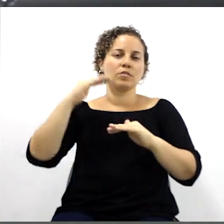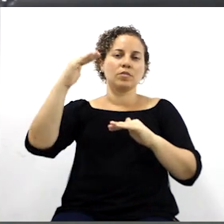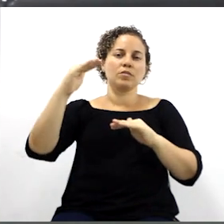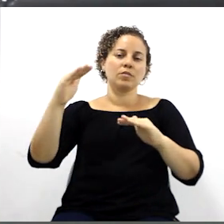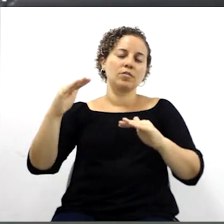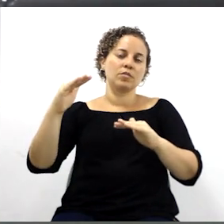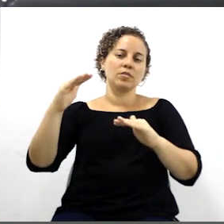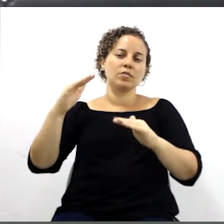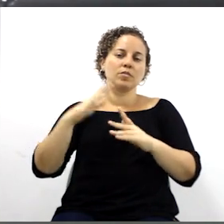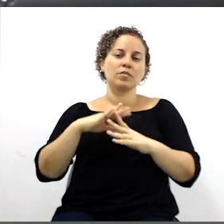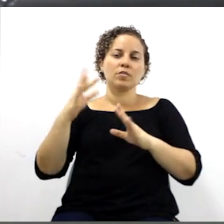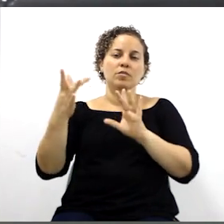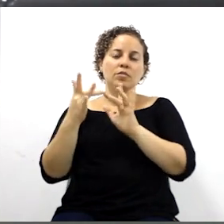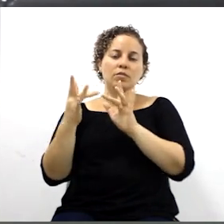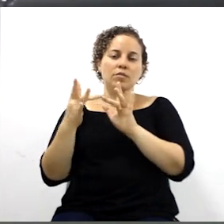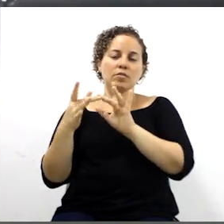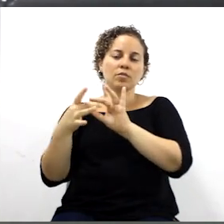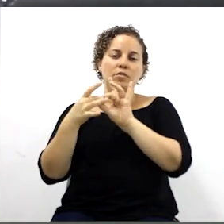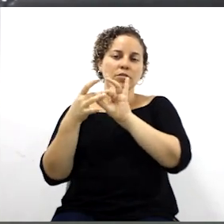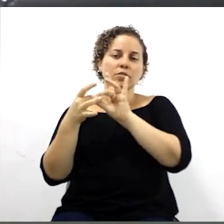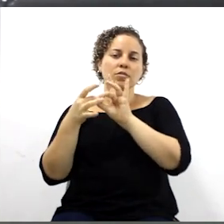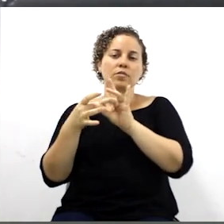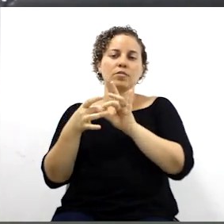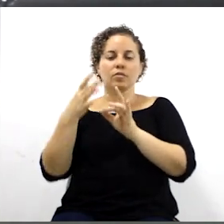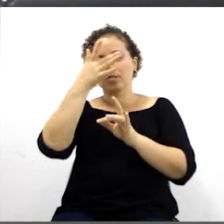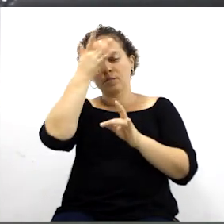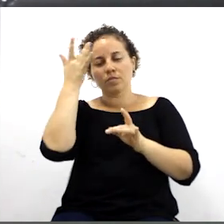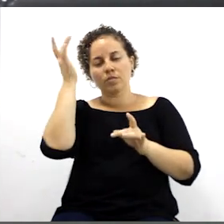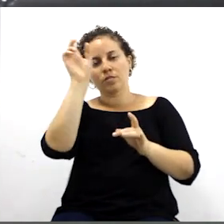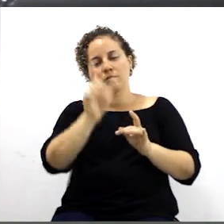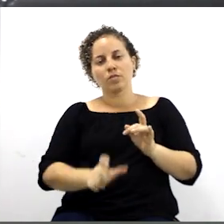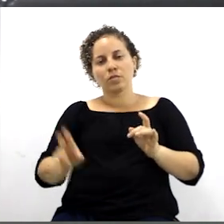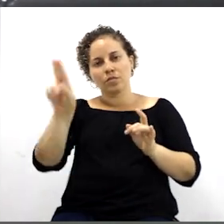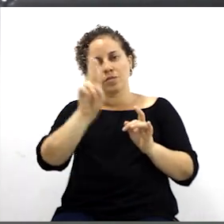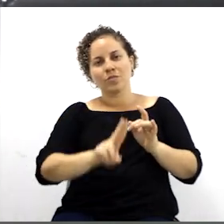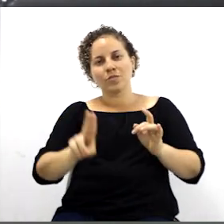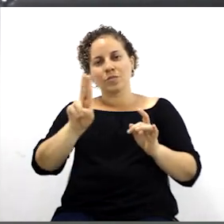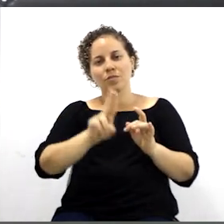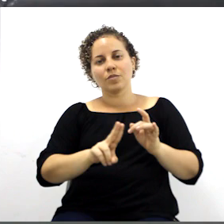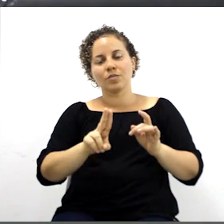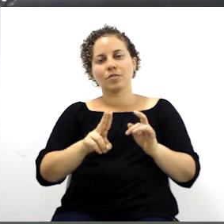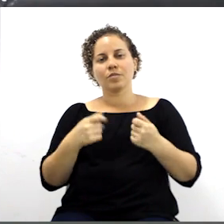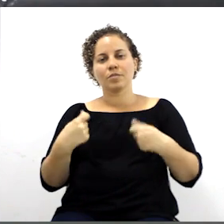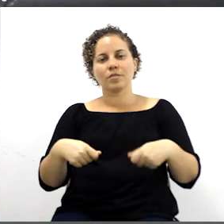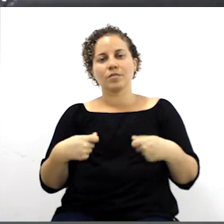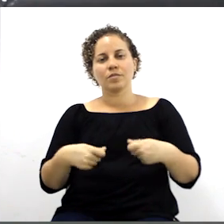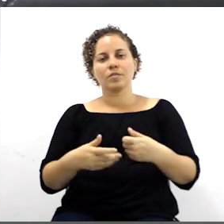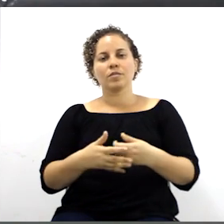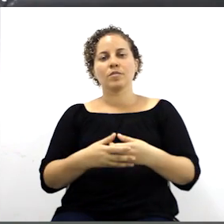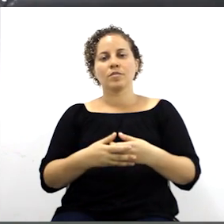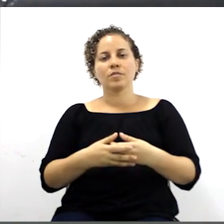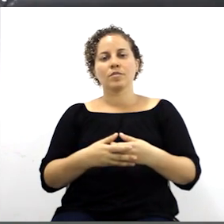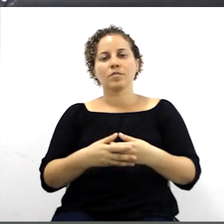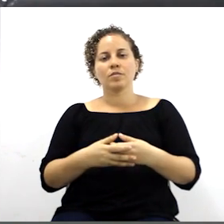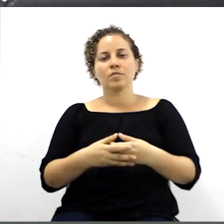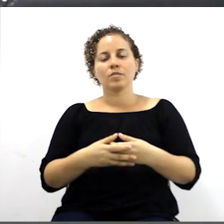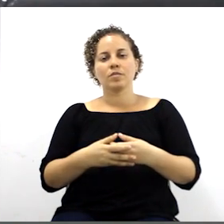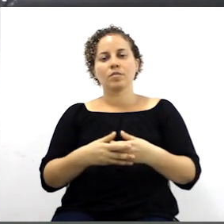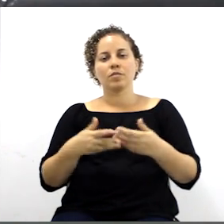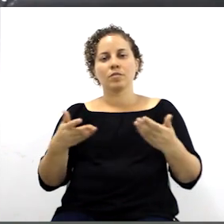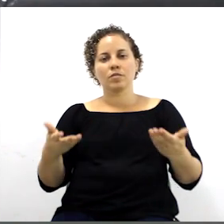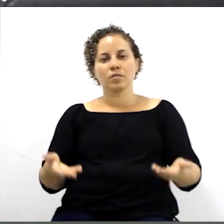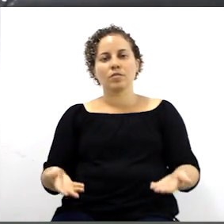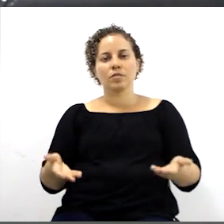esse vínculo, esse elo com o usuário, que é o que ela realmente precisa fazer, ok? Enfim, mas